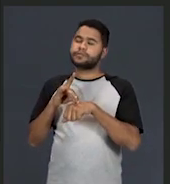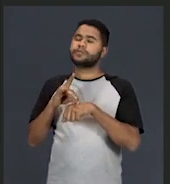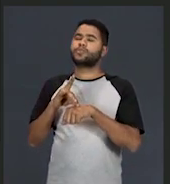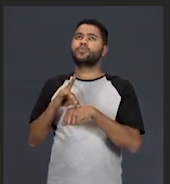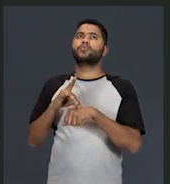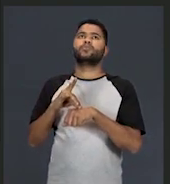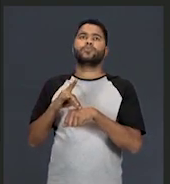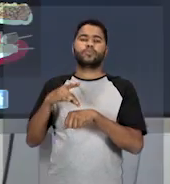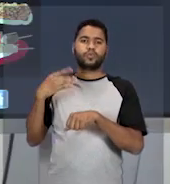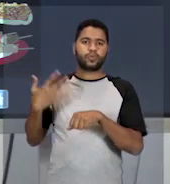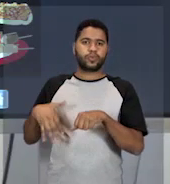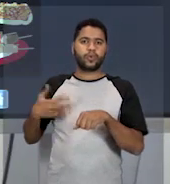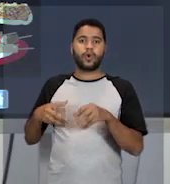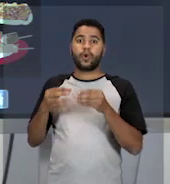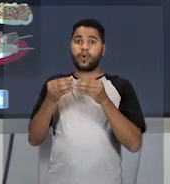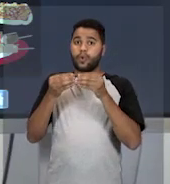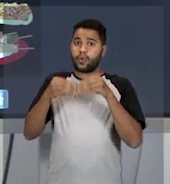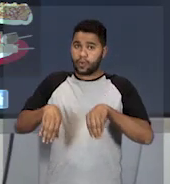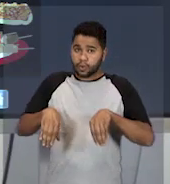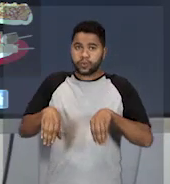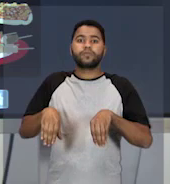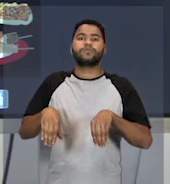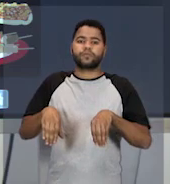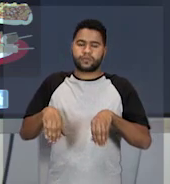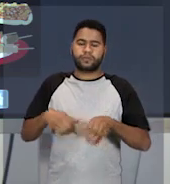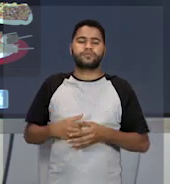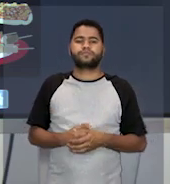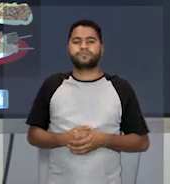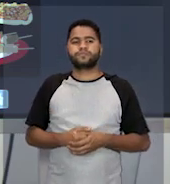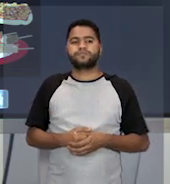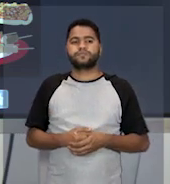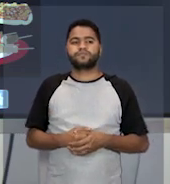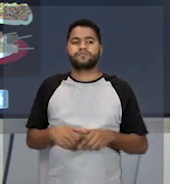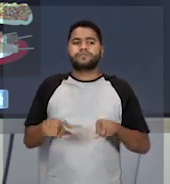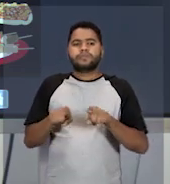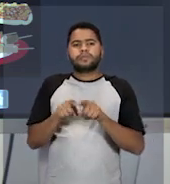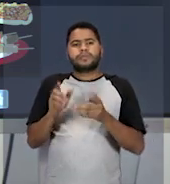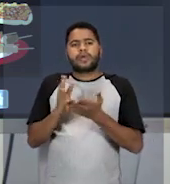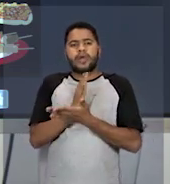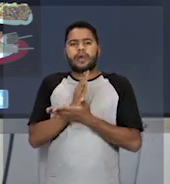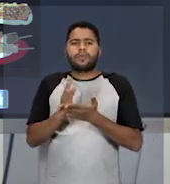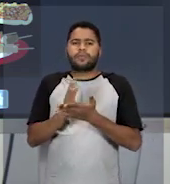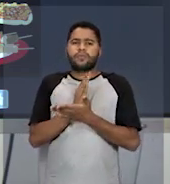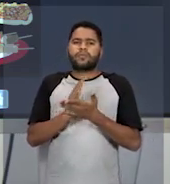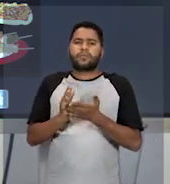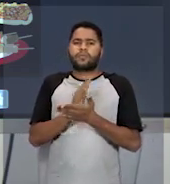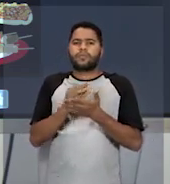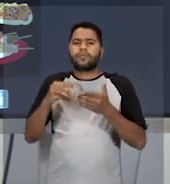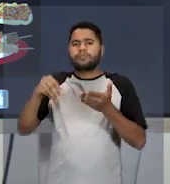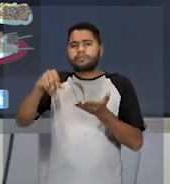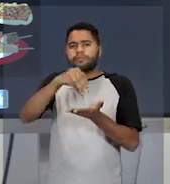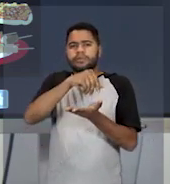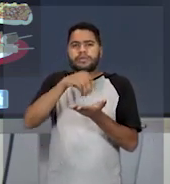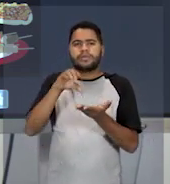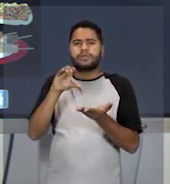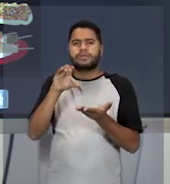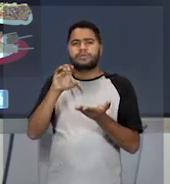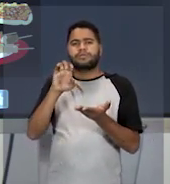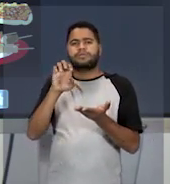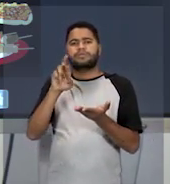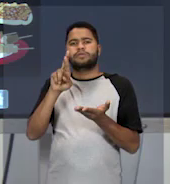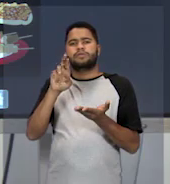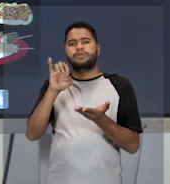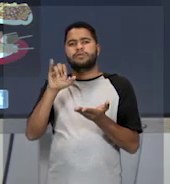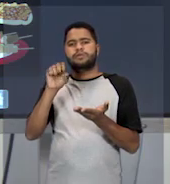muita proteína. Ovo, tá, gente? E também alguns cereais. Então, um prato com bastante carne e ovo